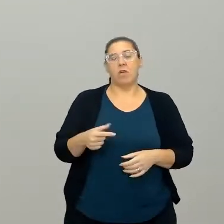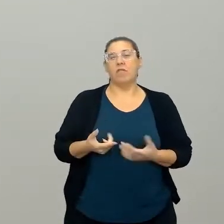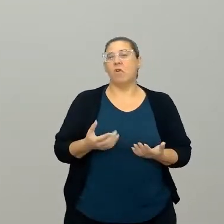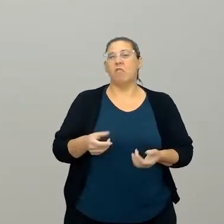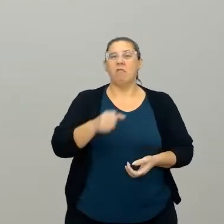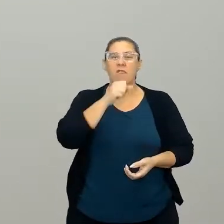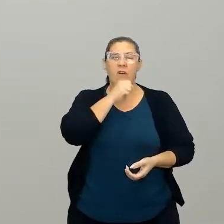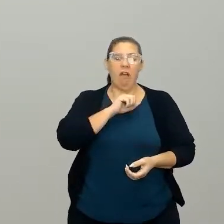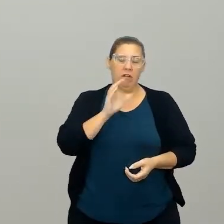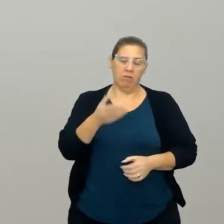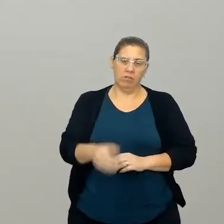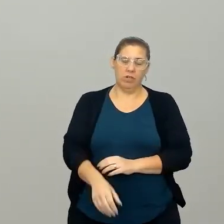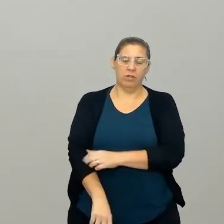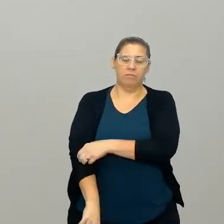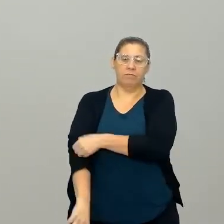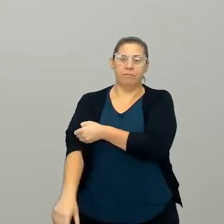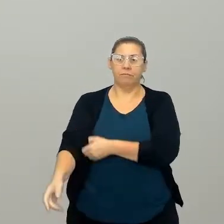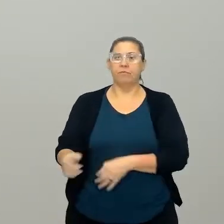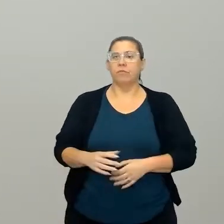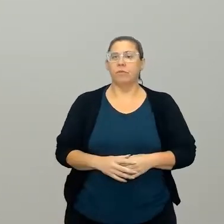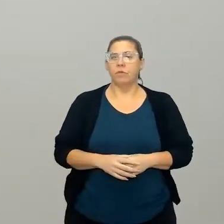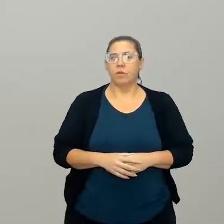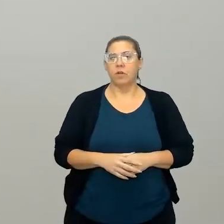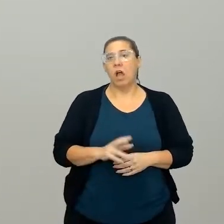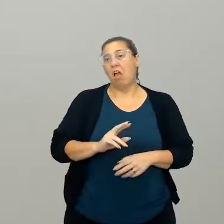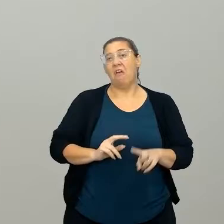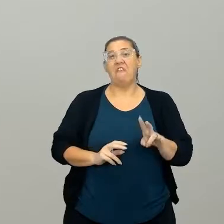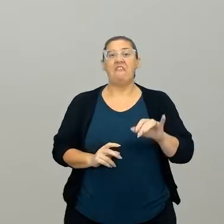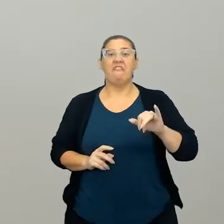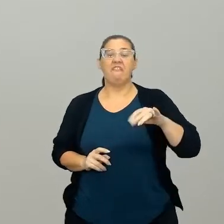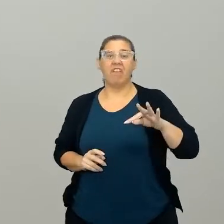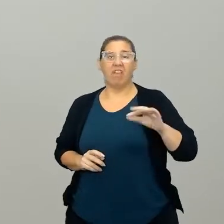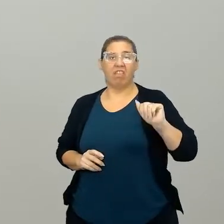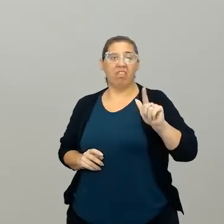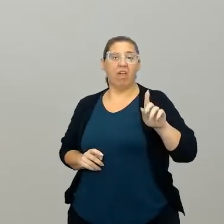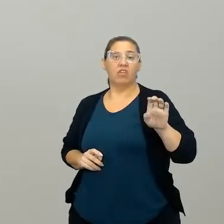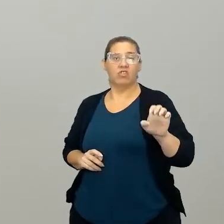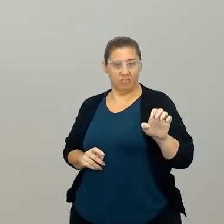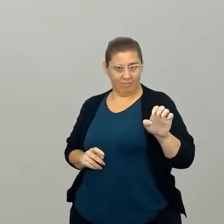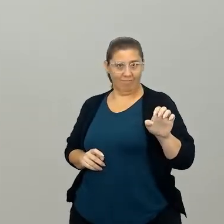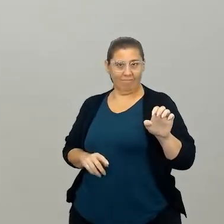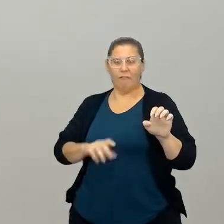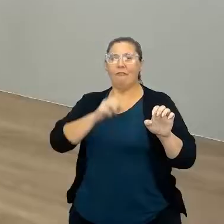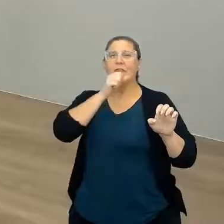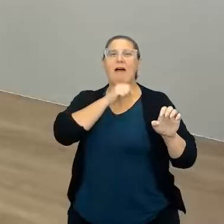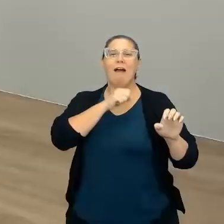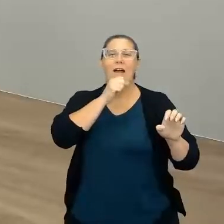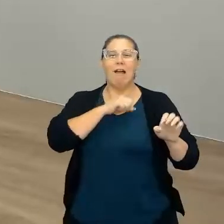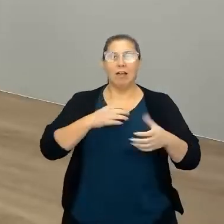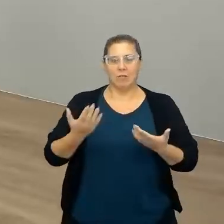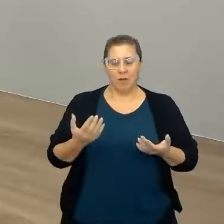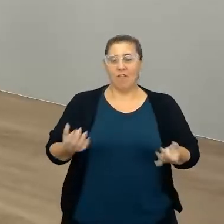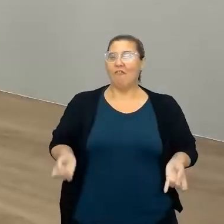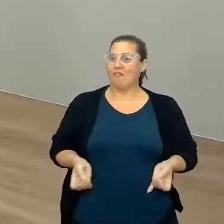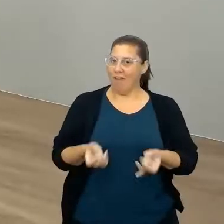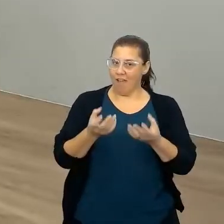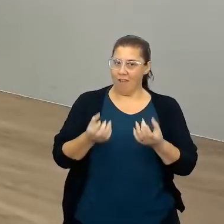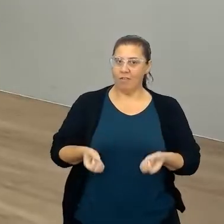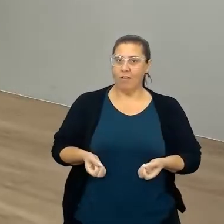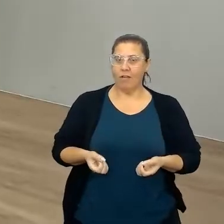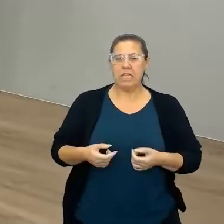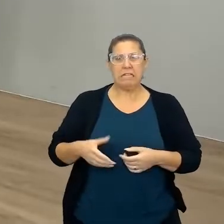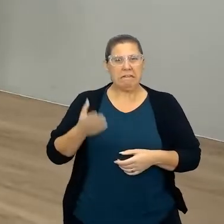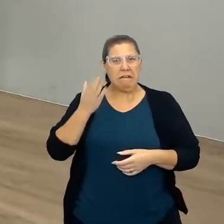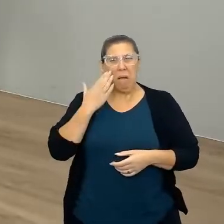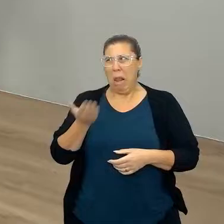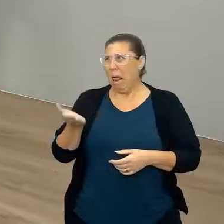disso? Ele chama de vintage. É. Ele chama de vintage. E aí continua revendendo. A pochete que